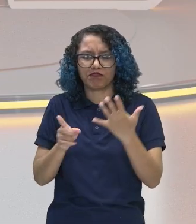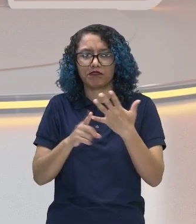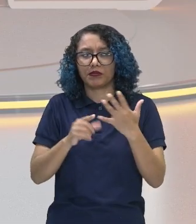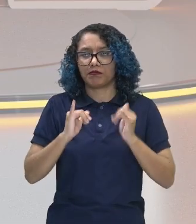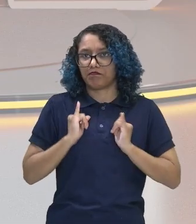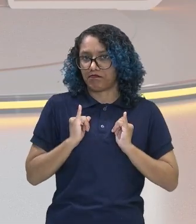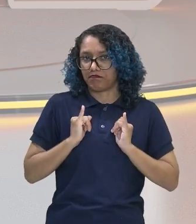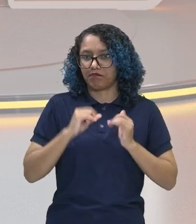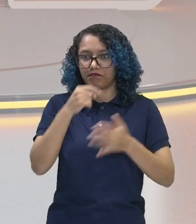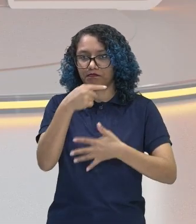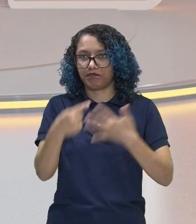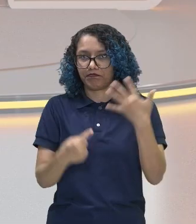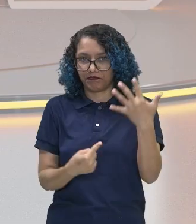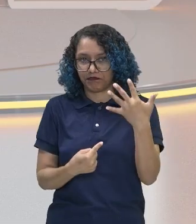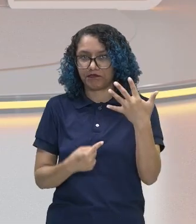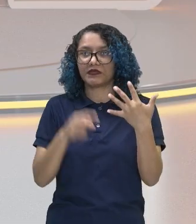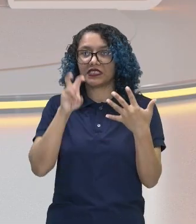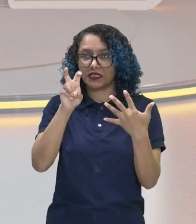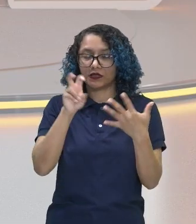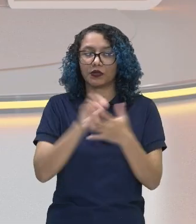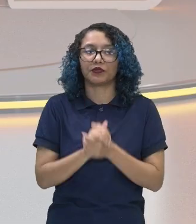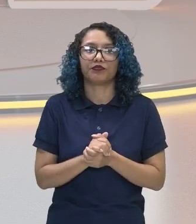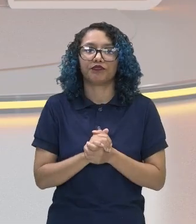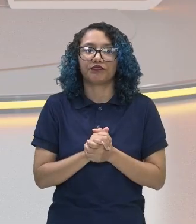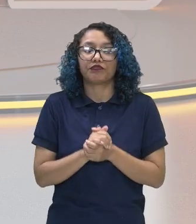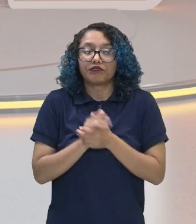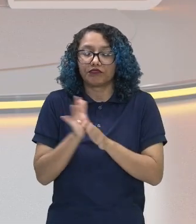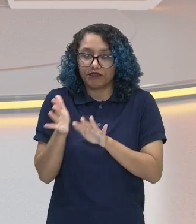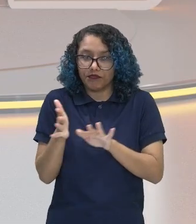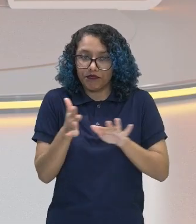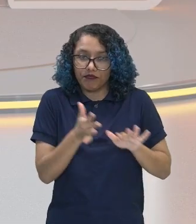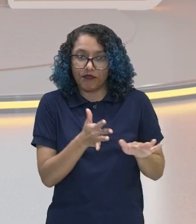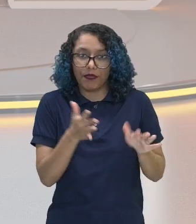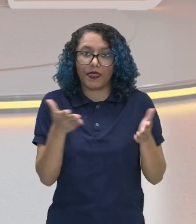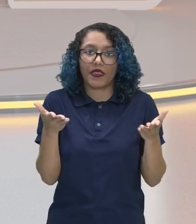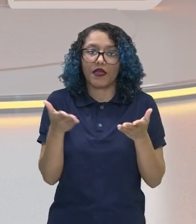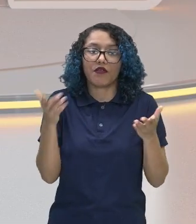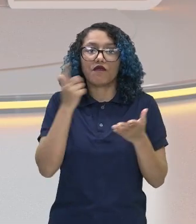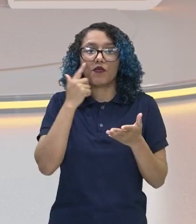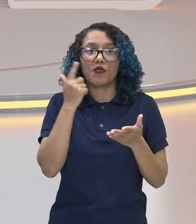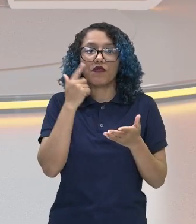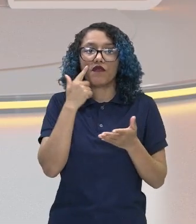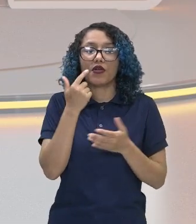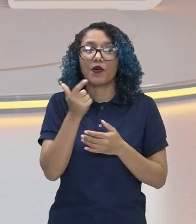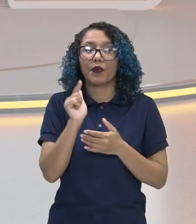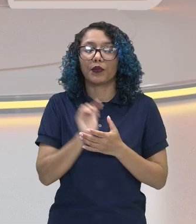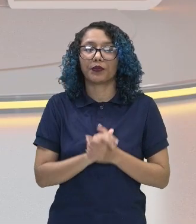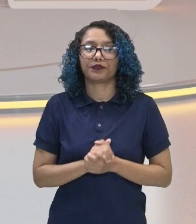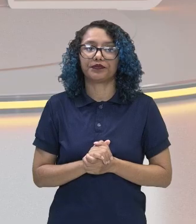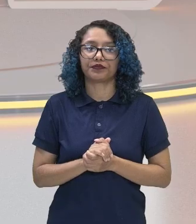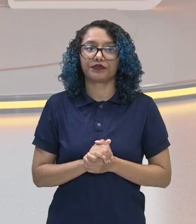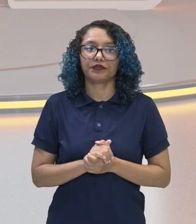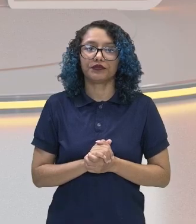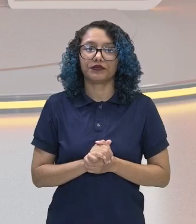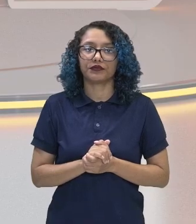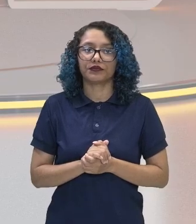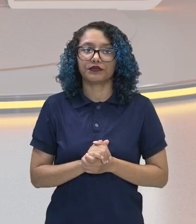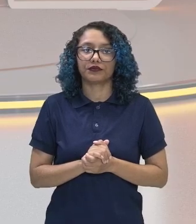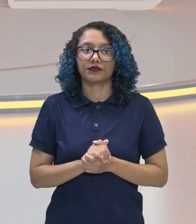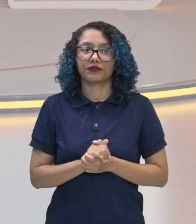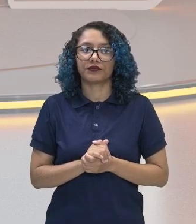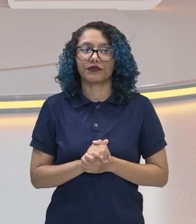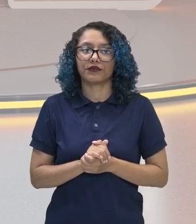ociosidade. Então vamos sair do estado de bem-estar social e vamos para o chamado estado...